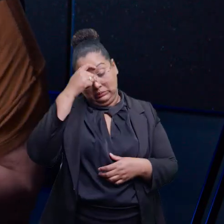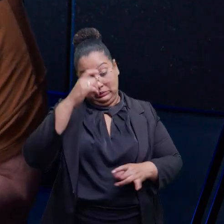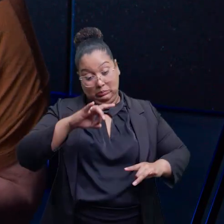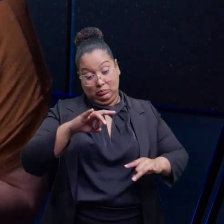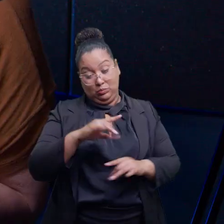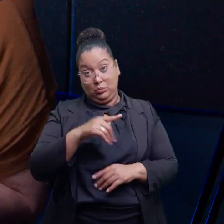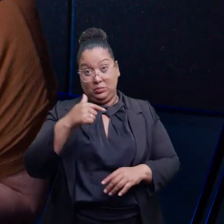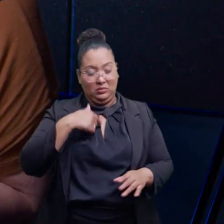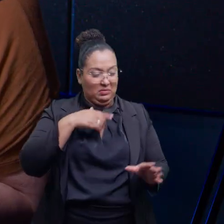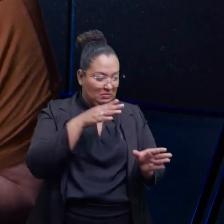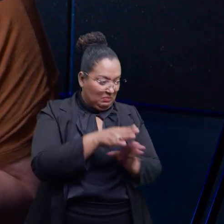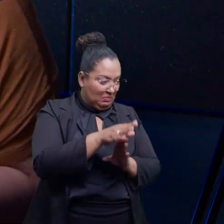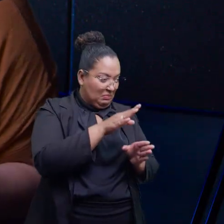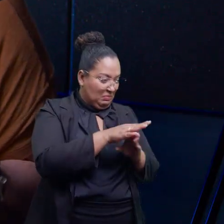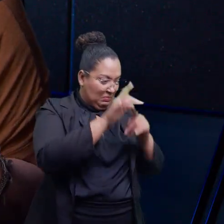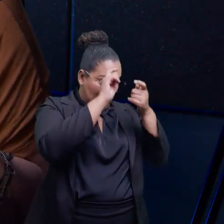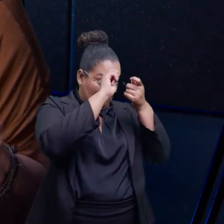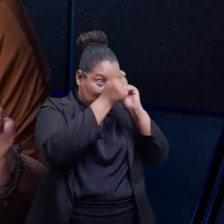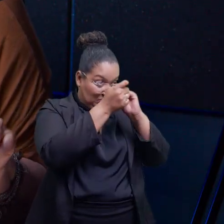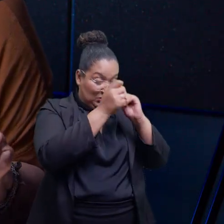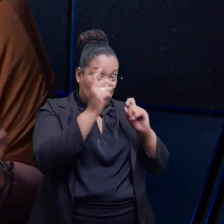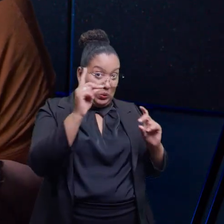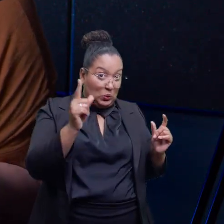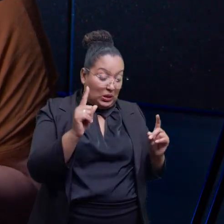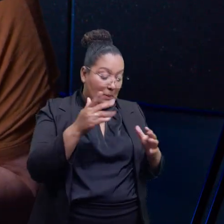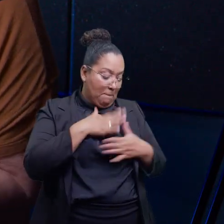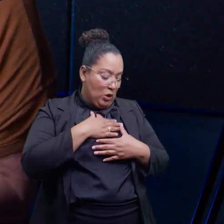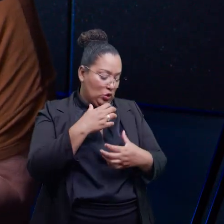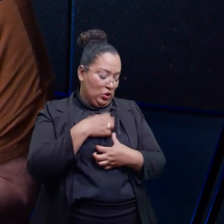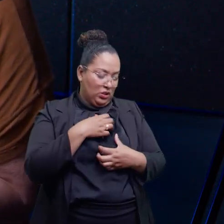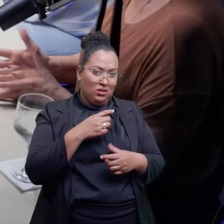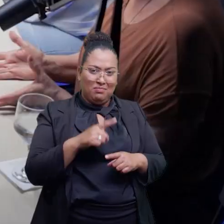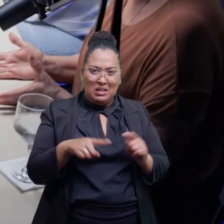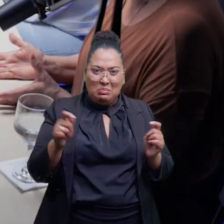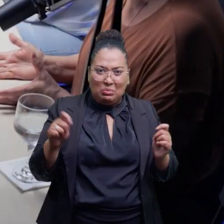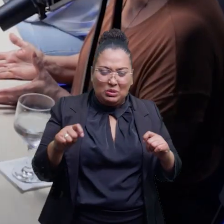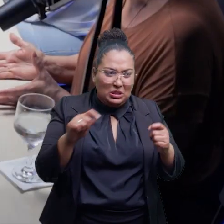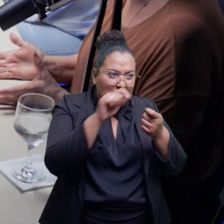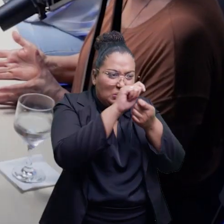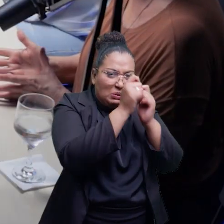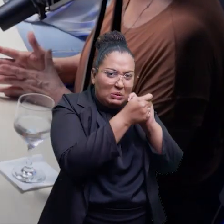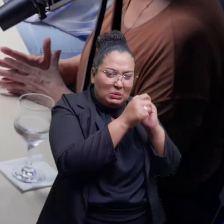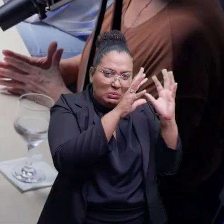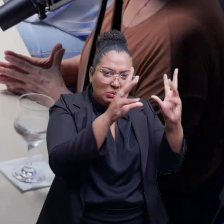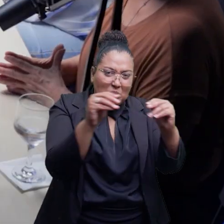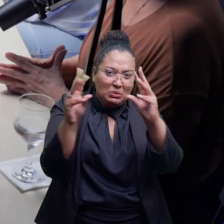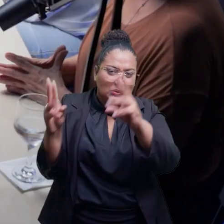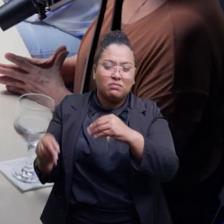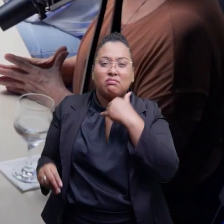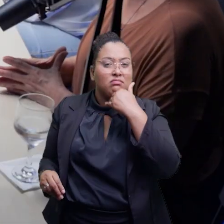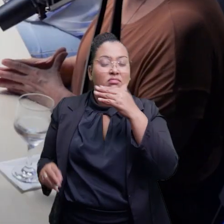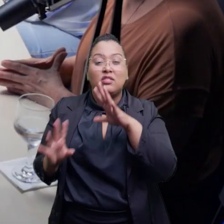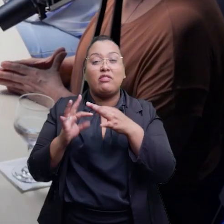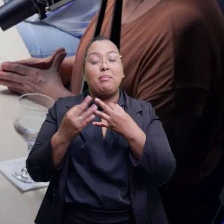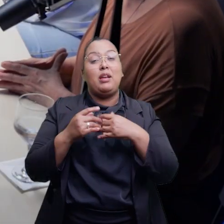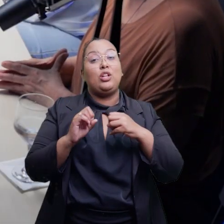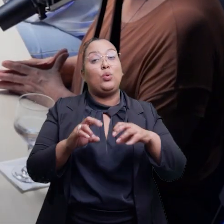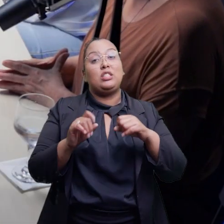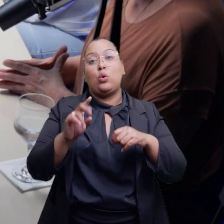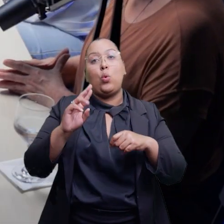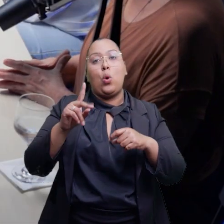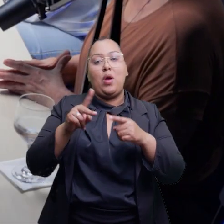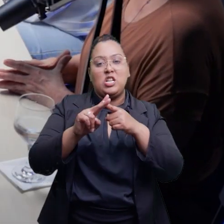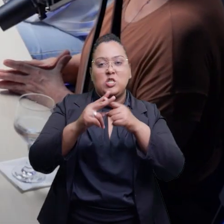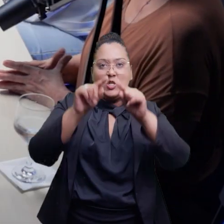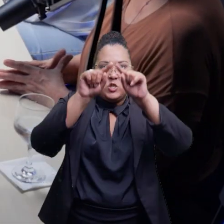personalidade formada, eu não vou poder moldar do jeito que eu quero, mas ninguém molda ninguém, né? Família é educação,